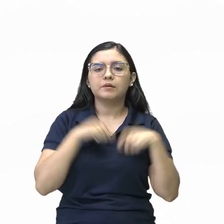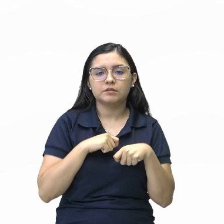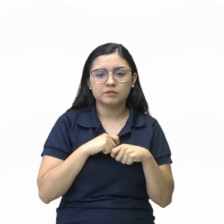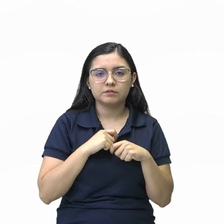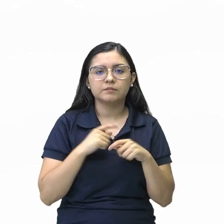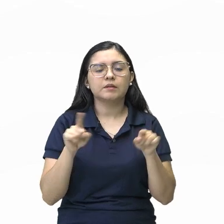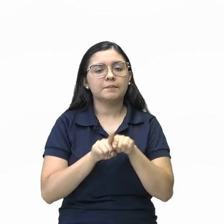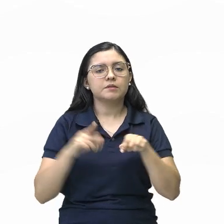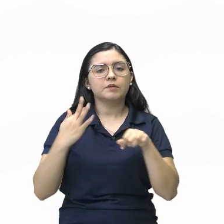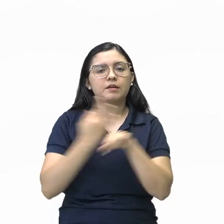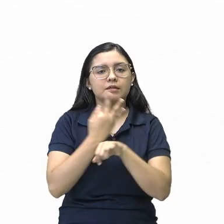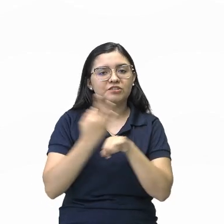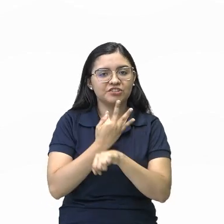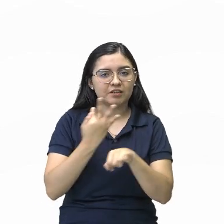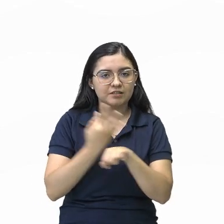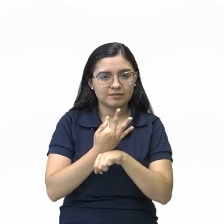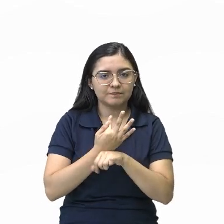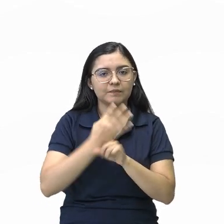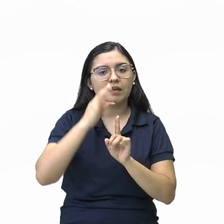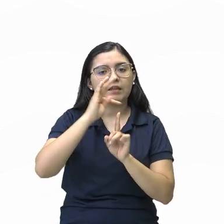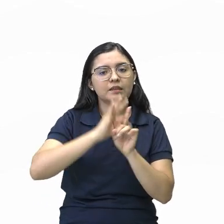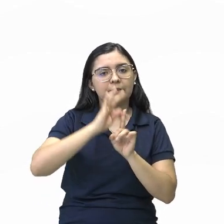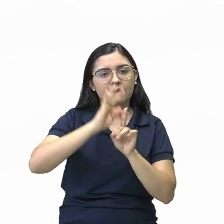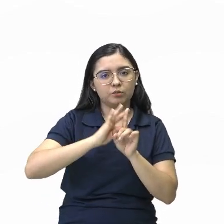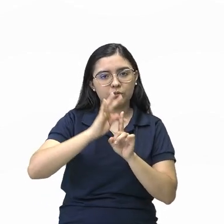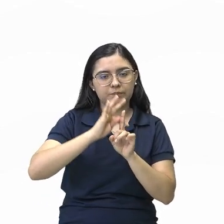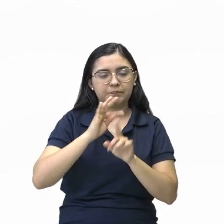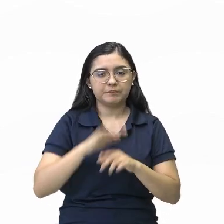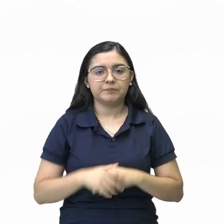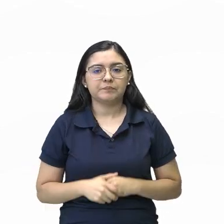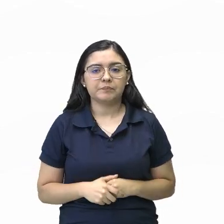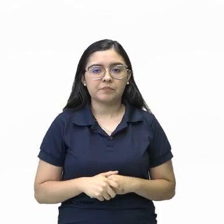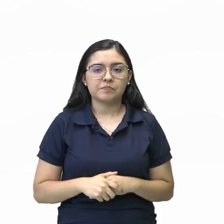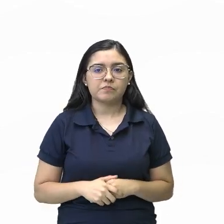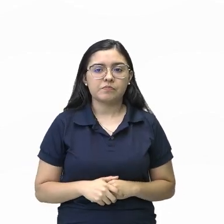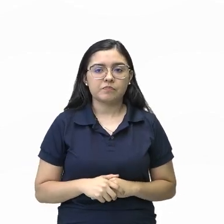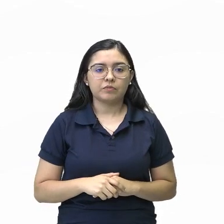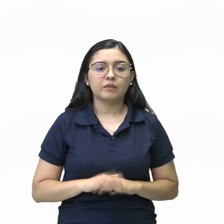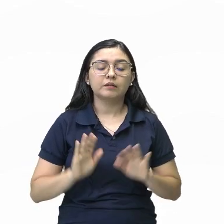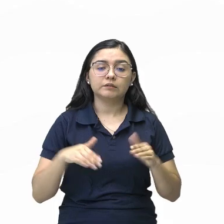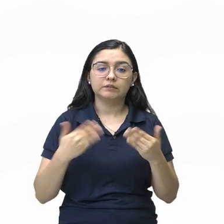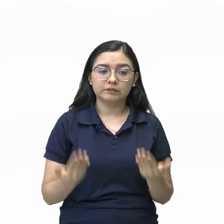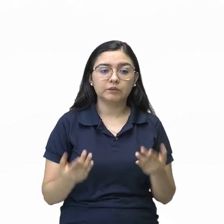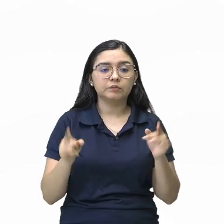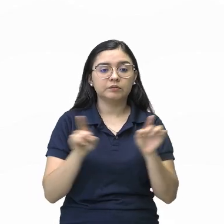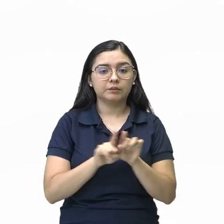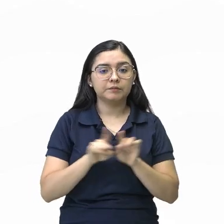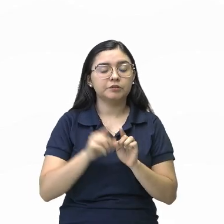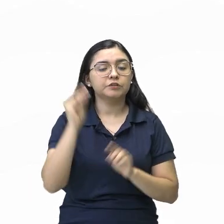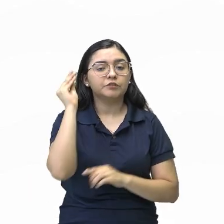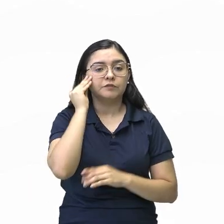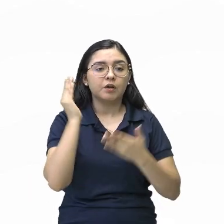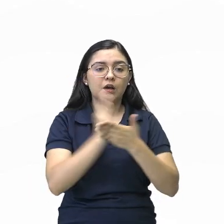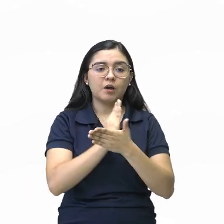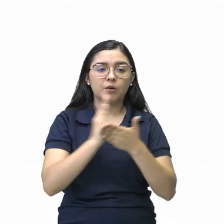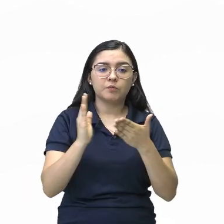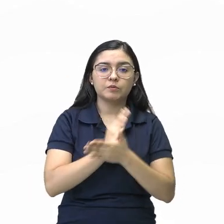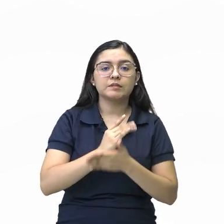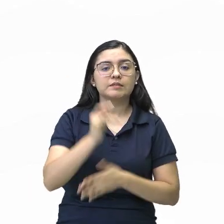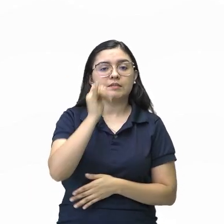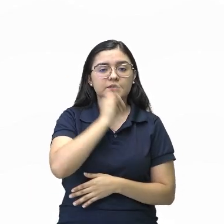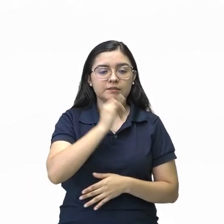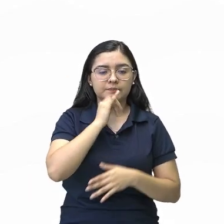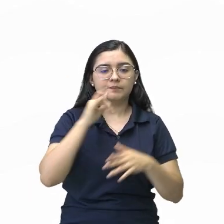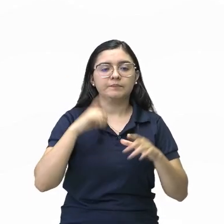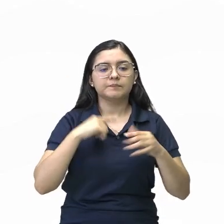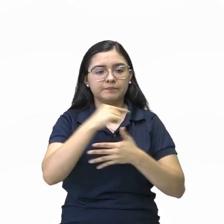qual é a sua resistência, variando a temperatura. E aí nós vimos aí alguns exemplos das ferramentas de